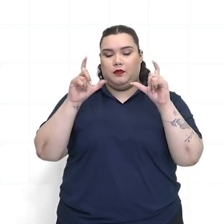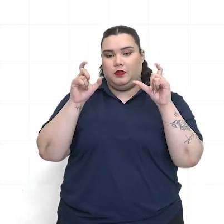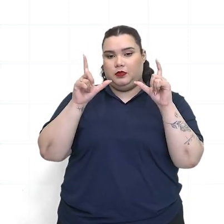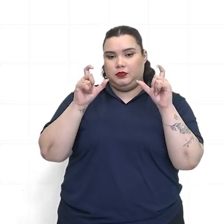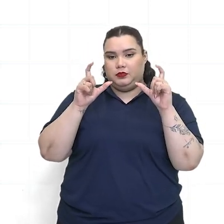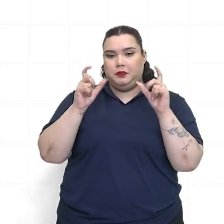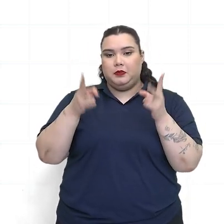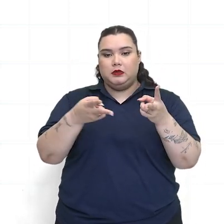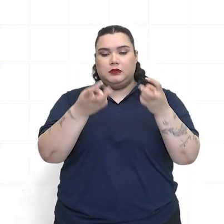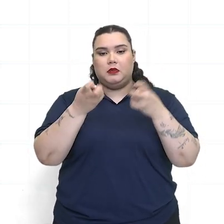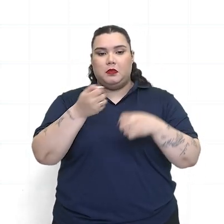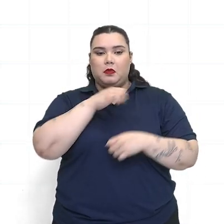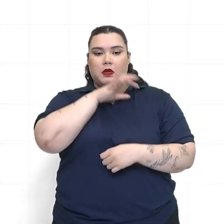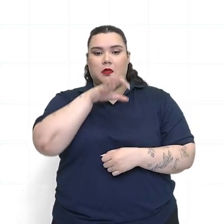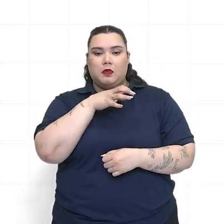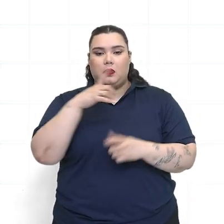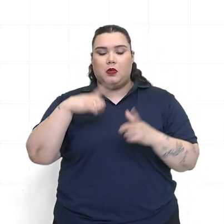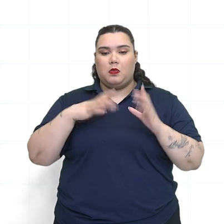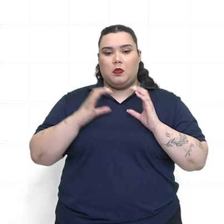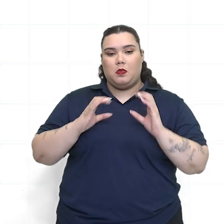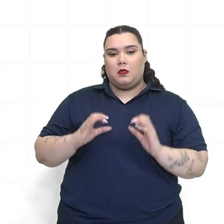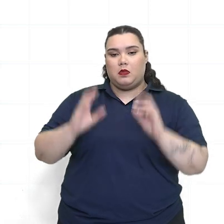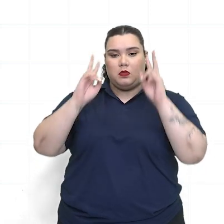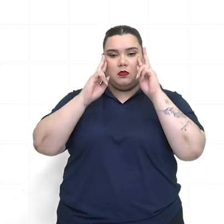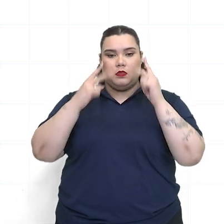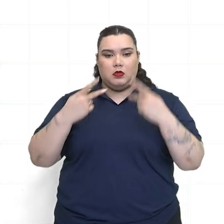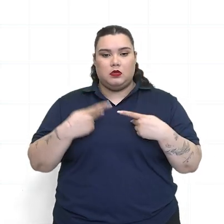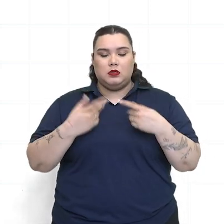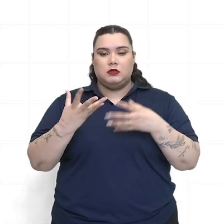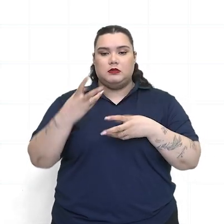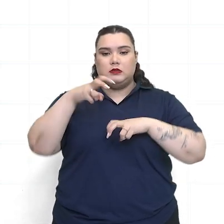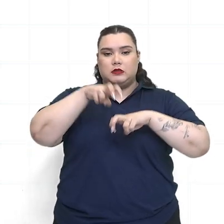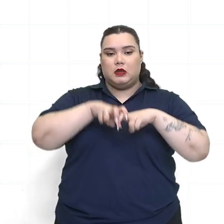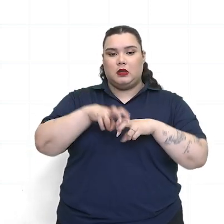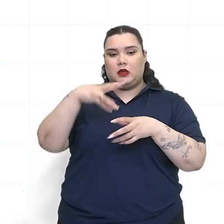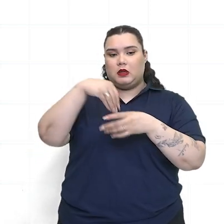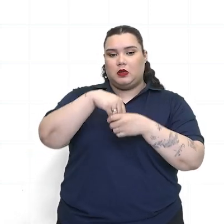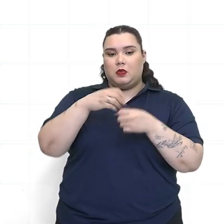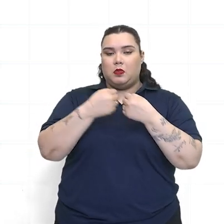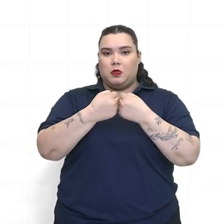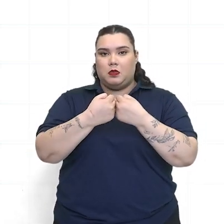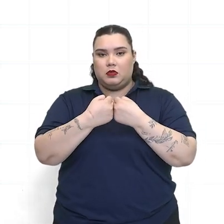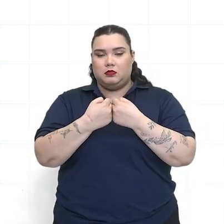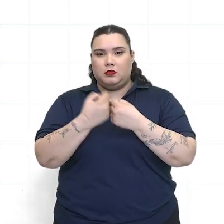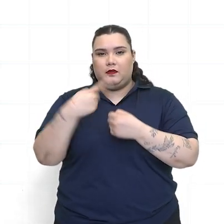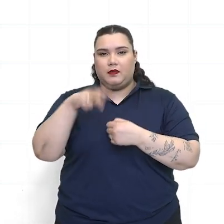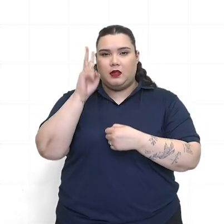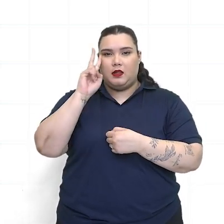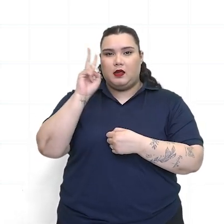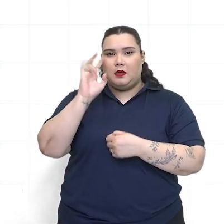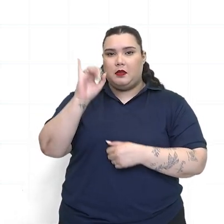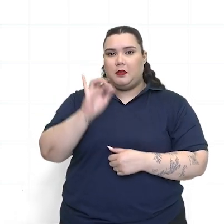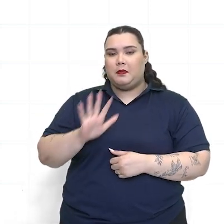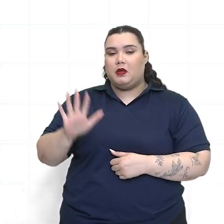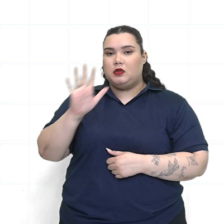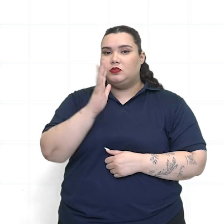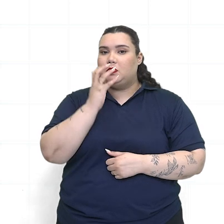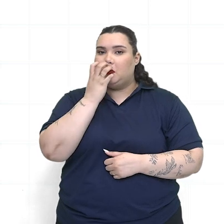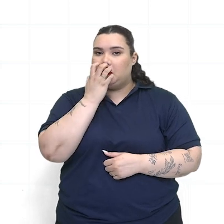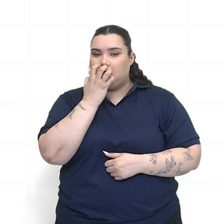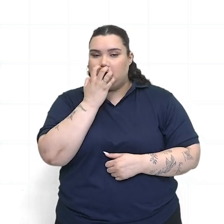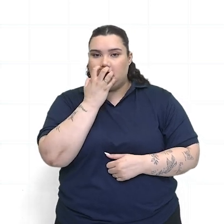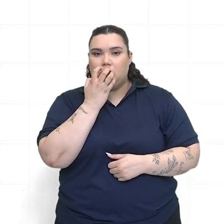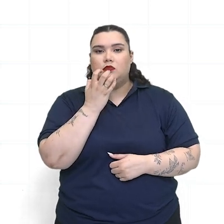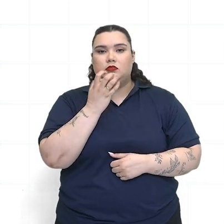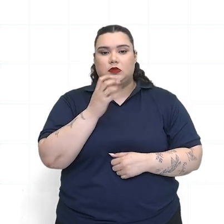fotografia, visto que o animal demonstra um comportamento sentado dentro do ônibus pensando. Sim, é daquela imagem lá do cachorro, né?